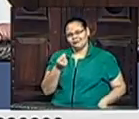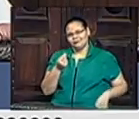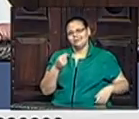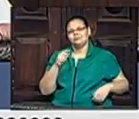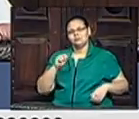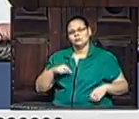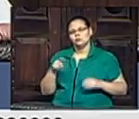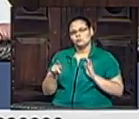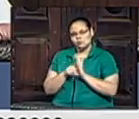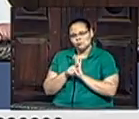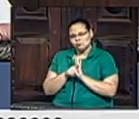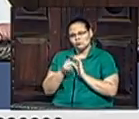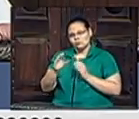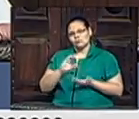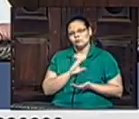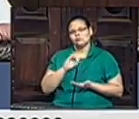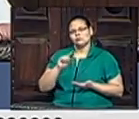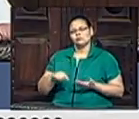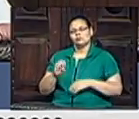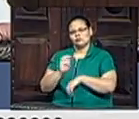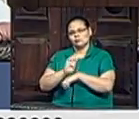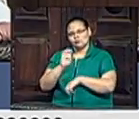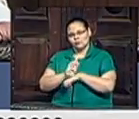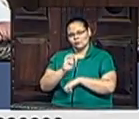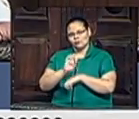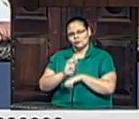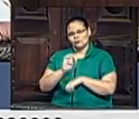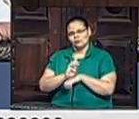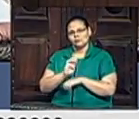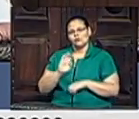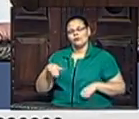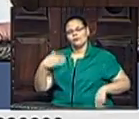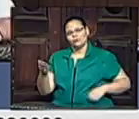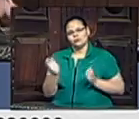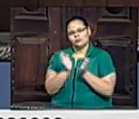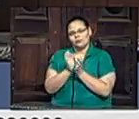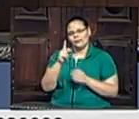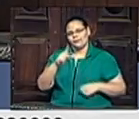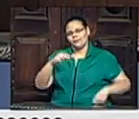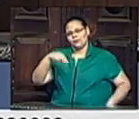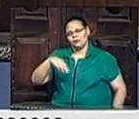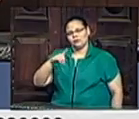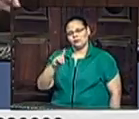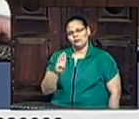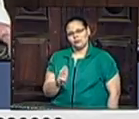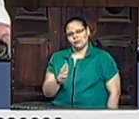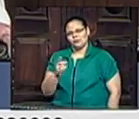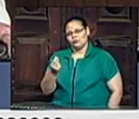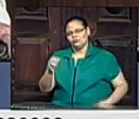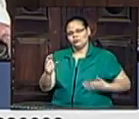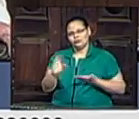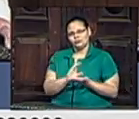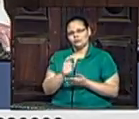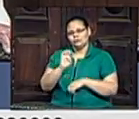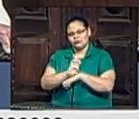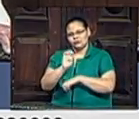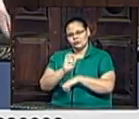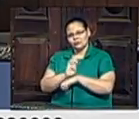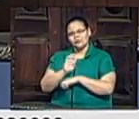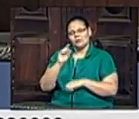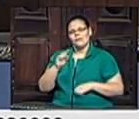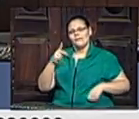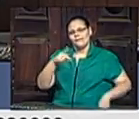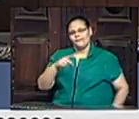É a única maneira, fora o PMDB mandar dinheiro para cá, para o Estado, que é do PMDB, o PMDB